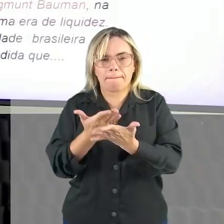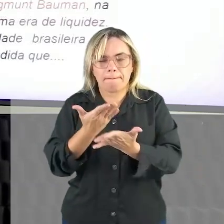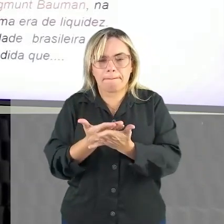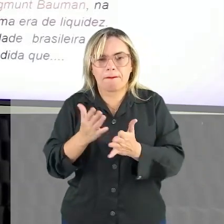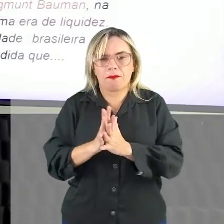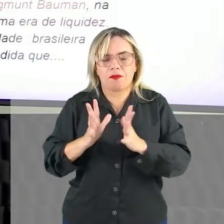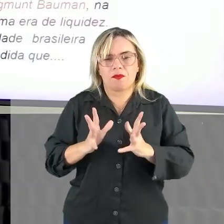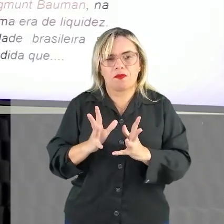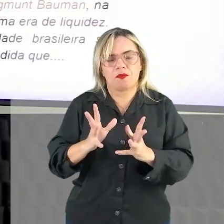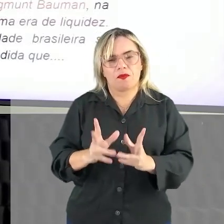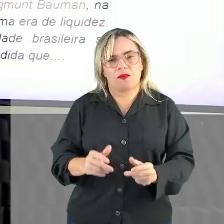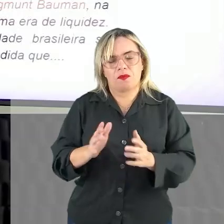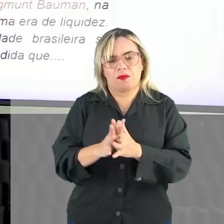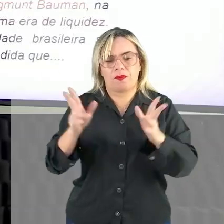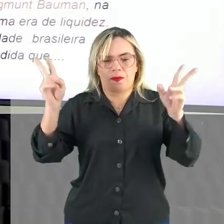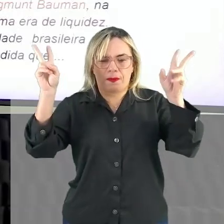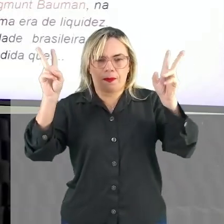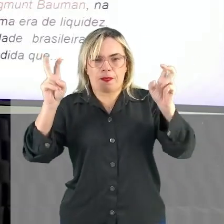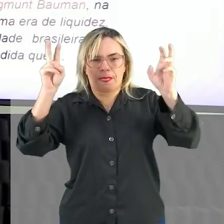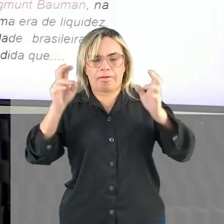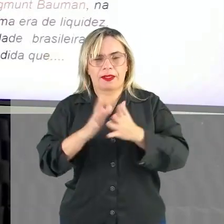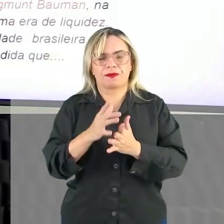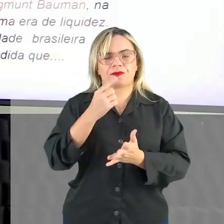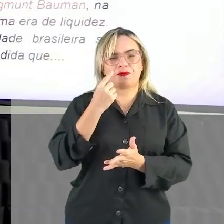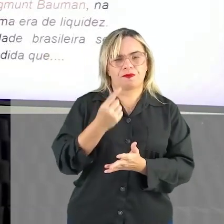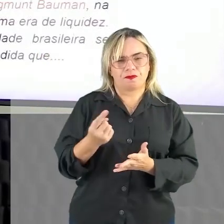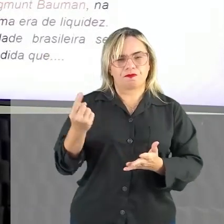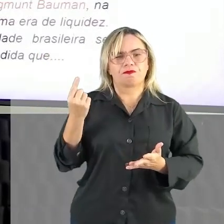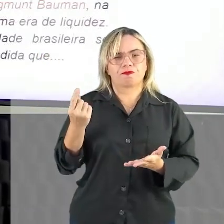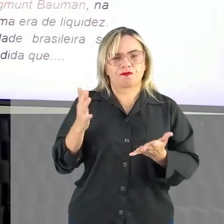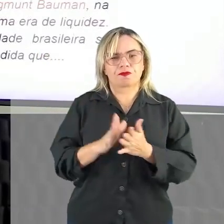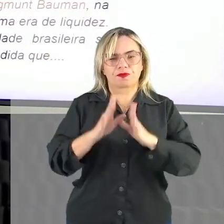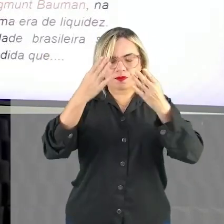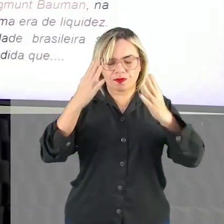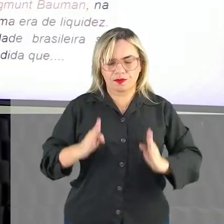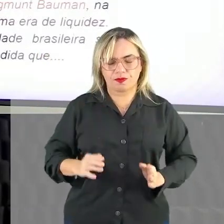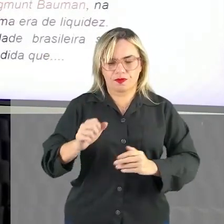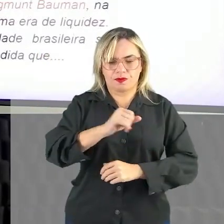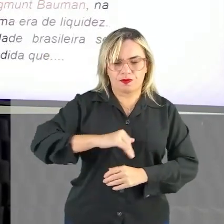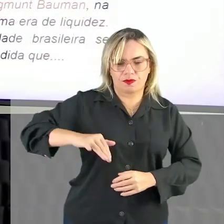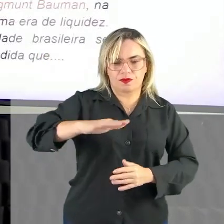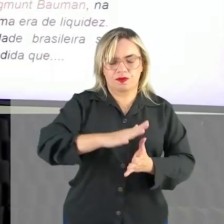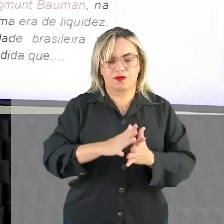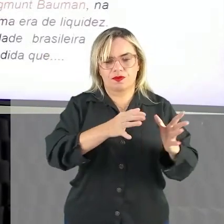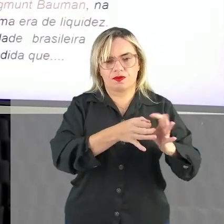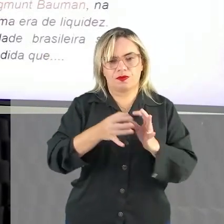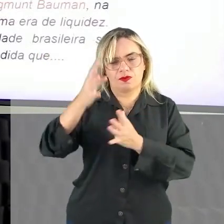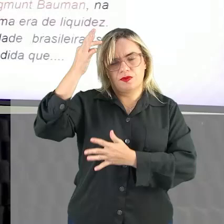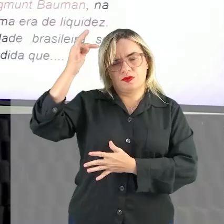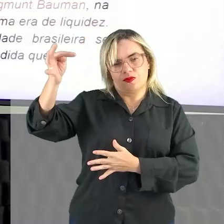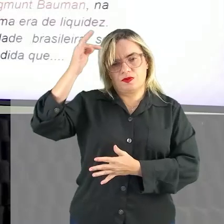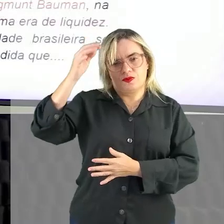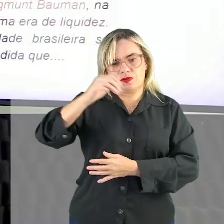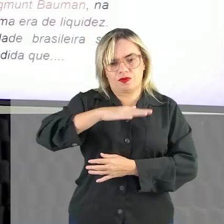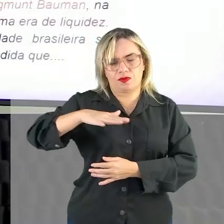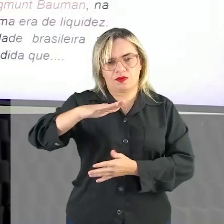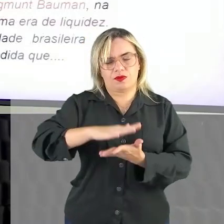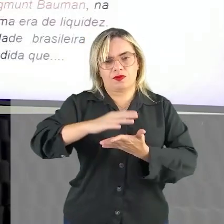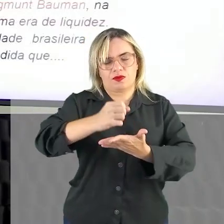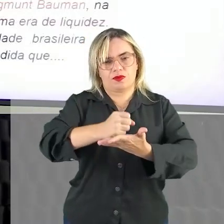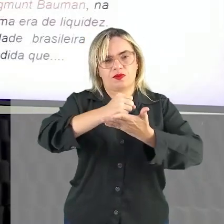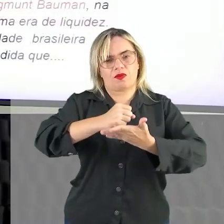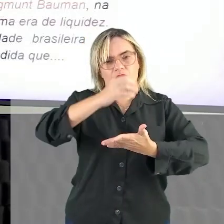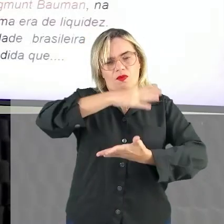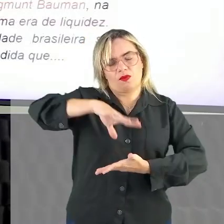estudando todos os eixos, veja quem são os teóricos daquela área, porque isso vai ajudar você a aprender. E